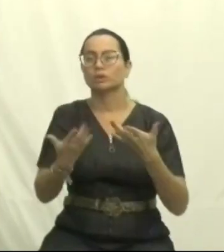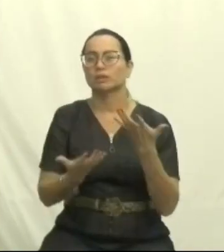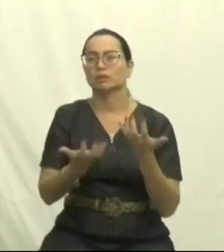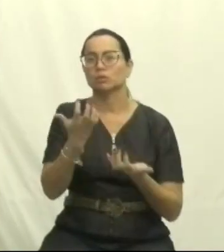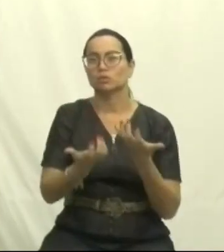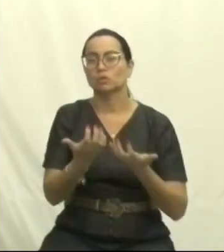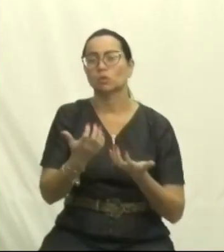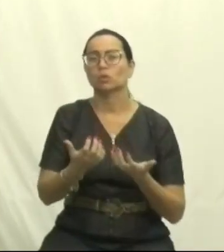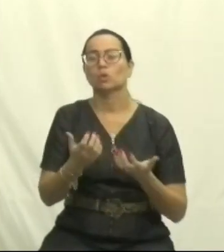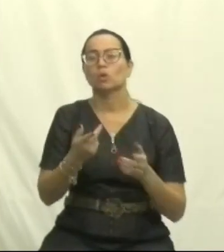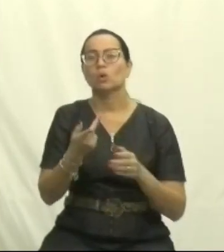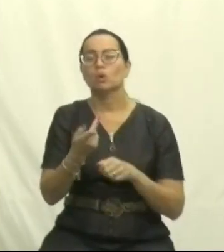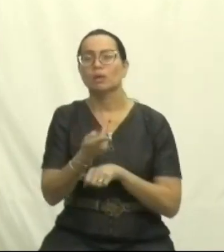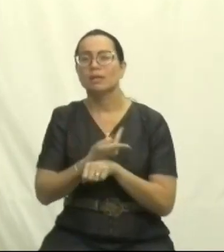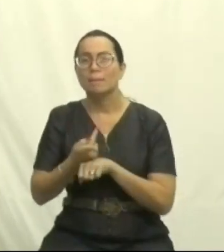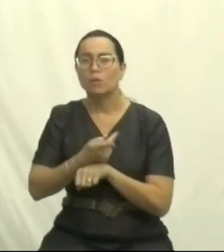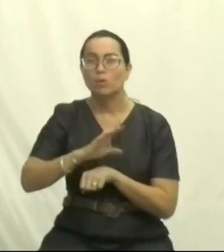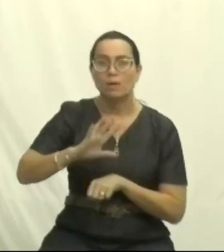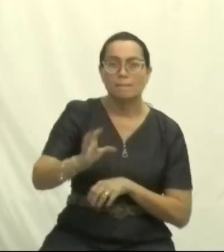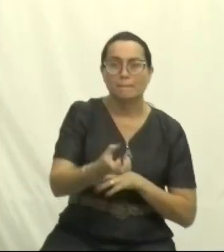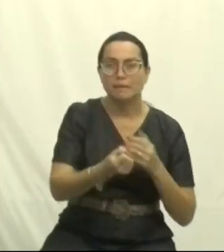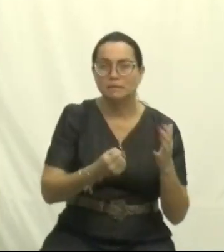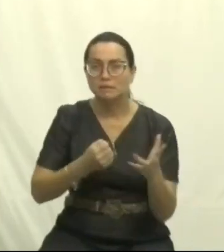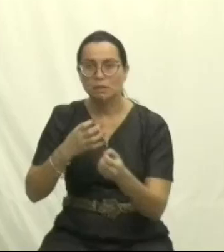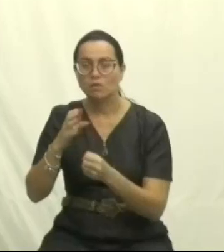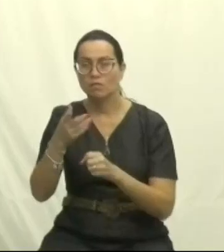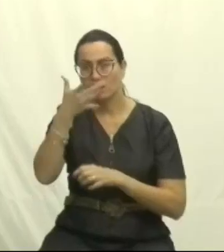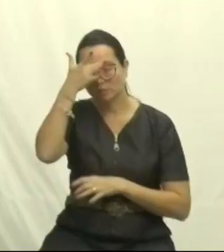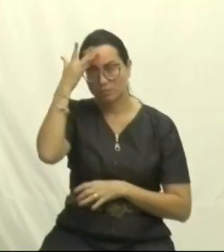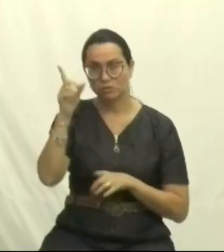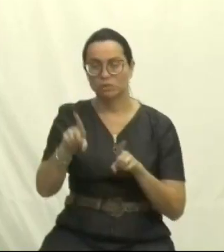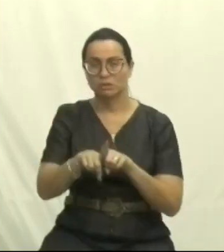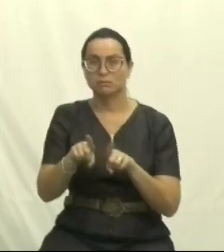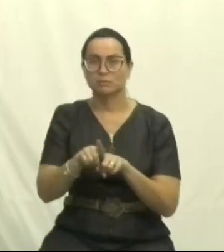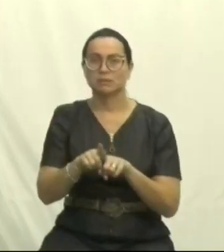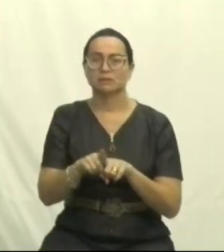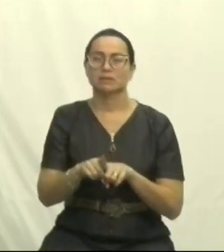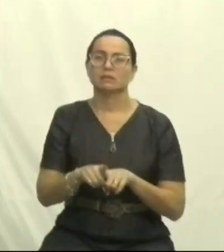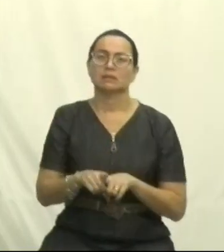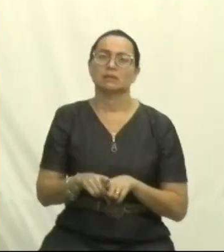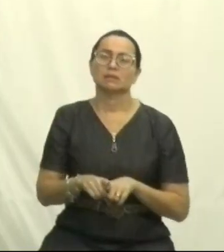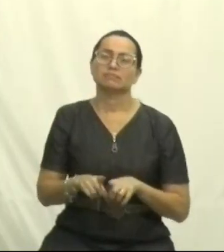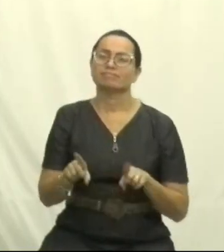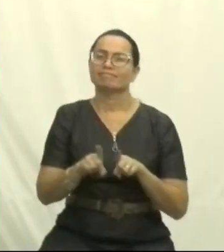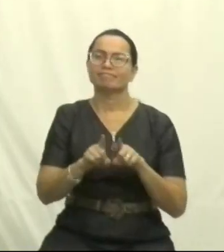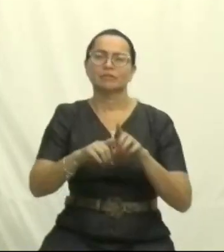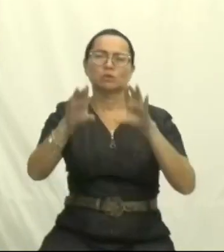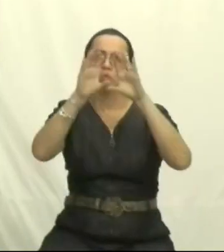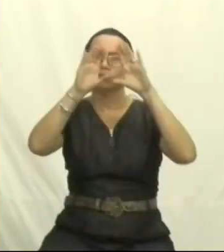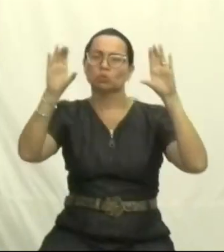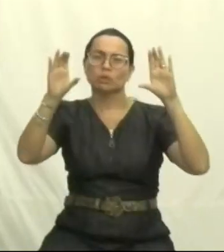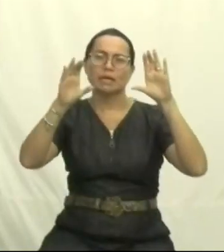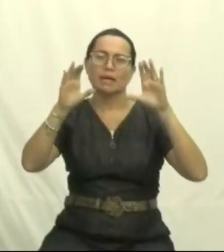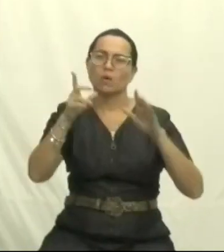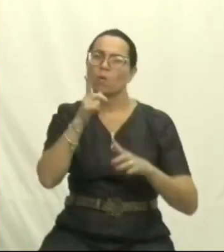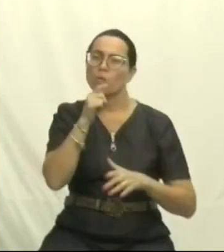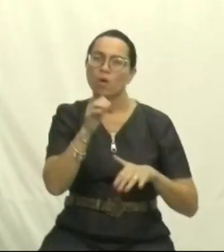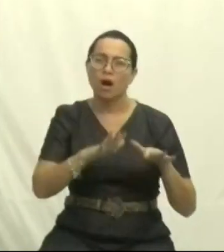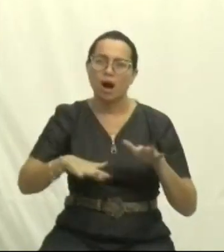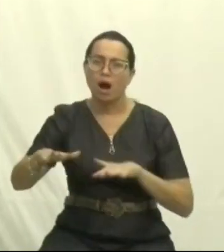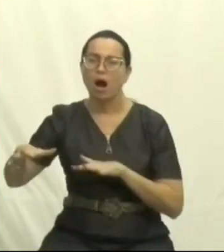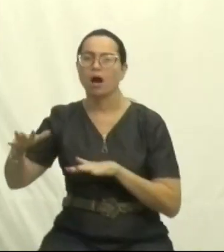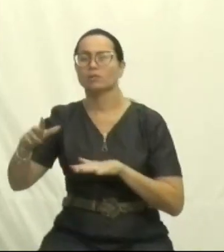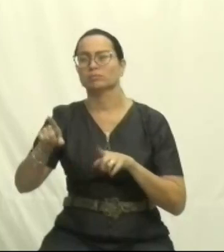salvamento, compreendendo o salvamento em altura aquático, subaquático e terrestre,